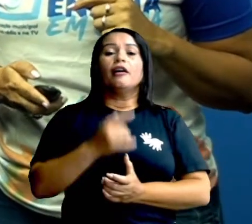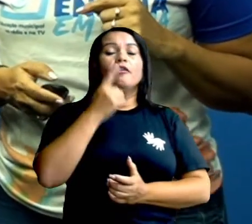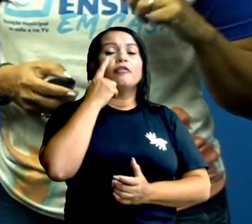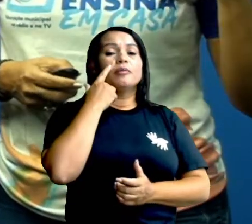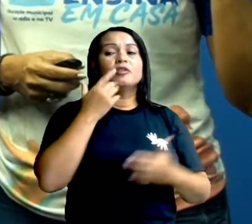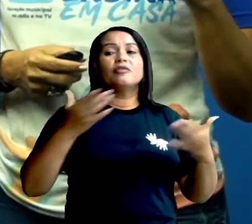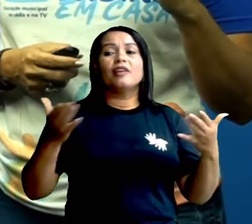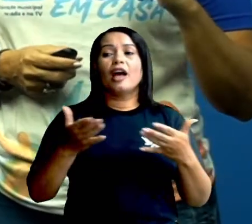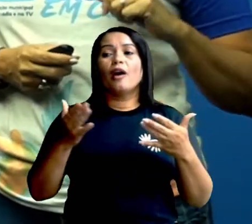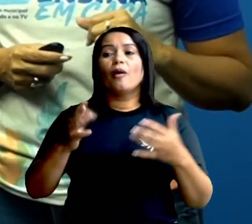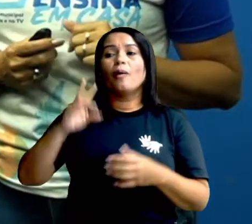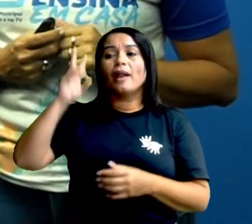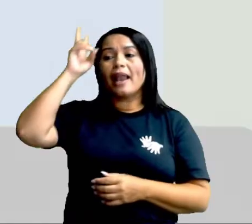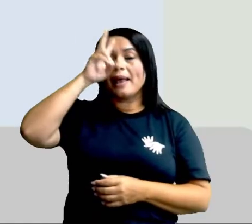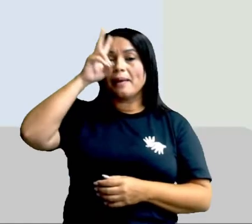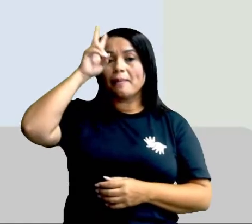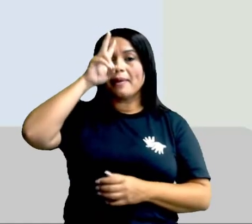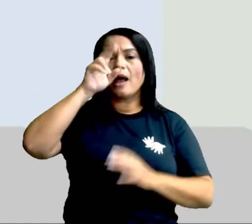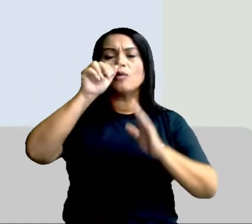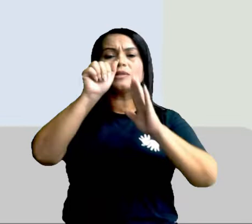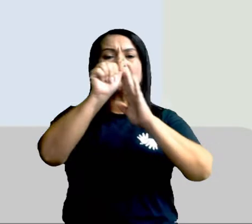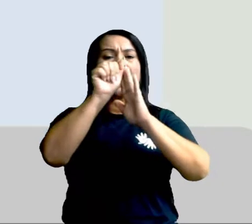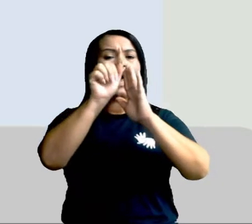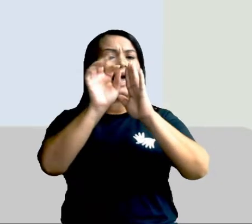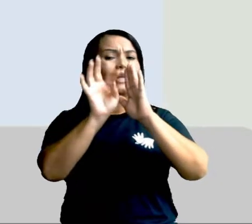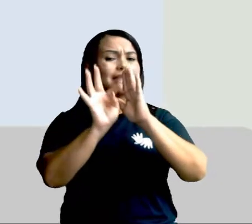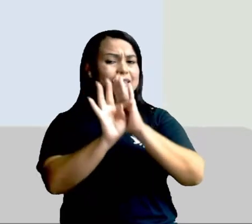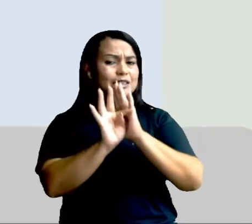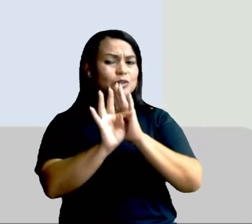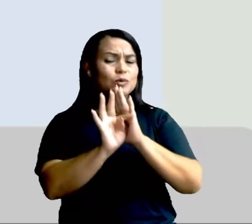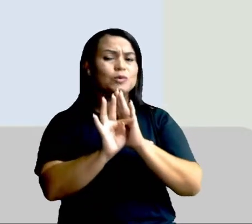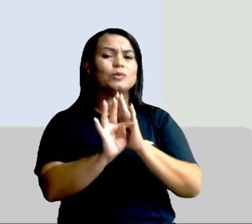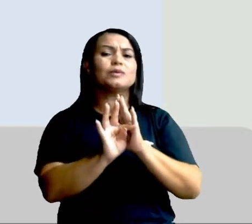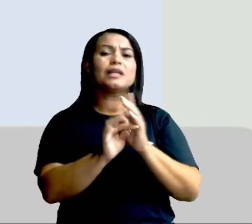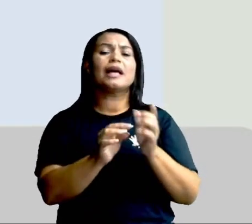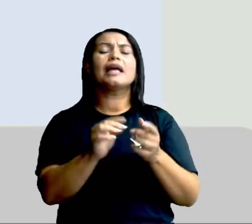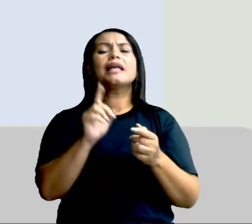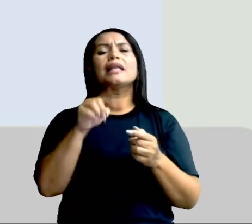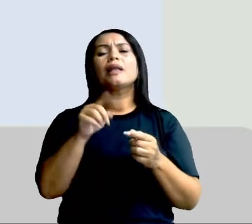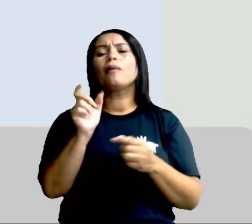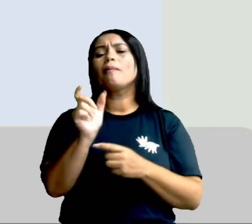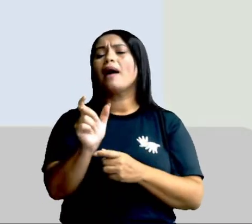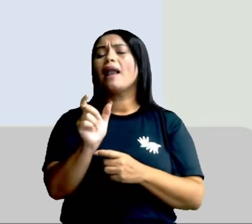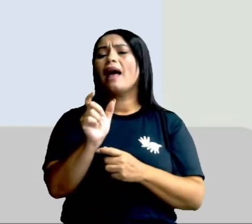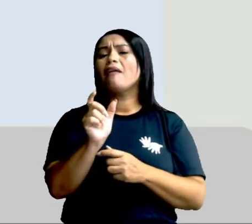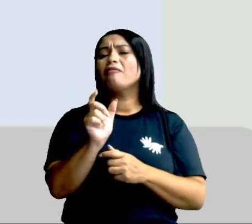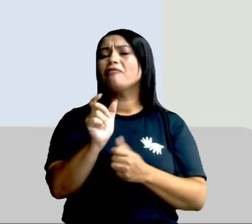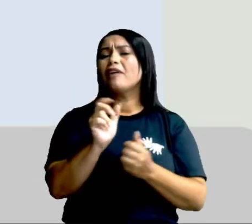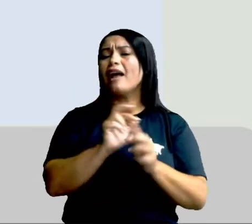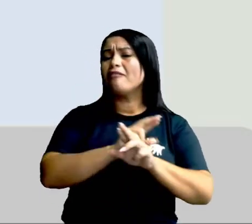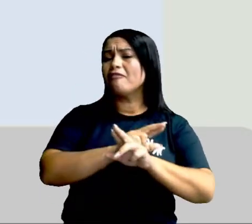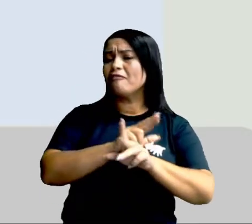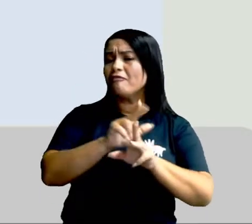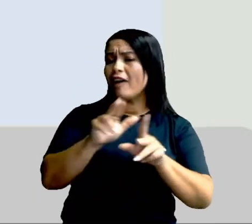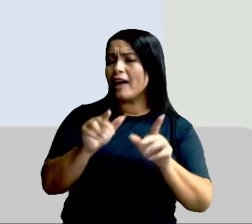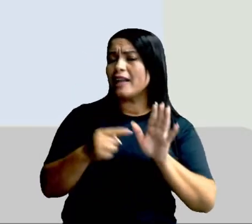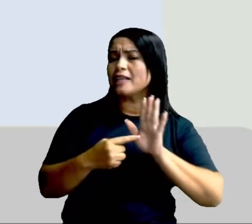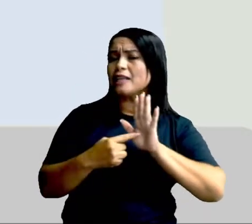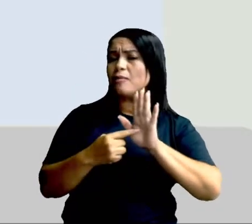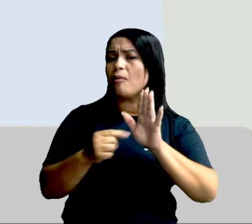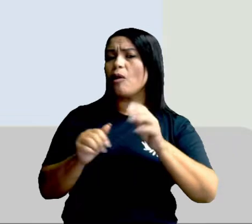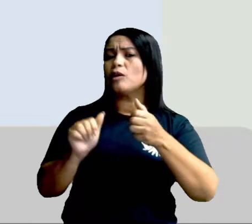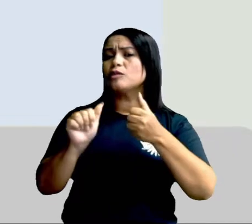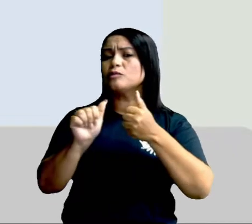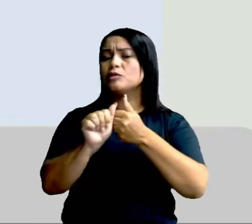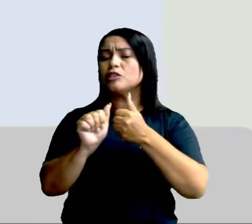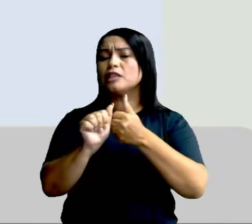Vamos ver agora, relembrar artigo. Artigo é a palavra variável que acompanha um substantivo indicando